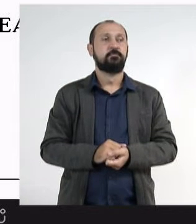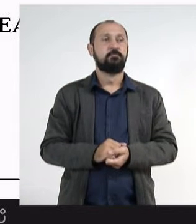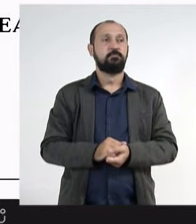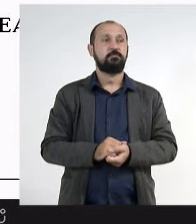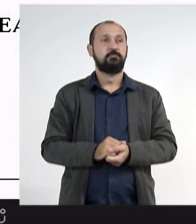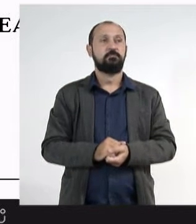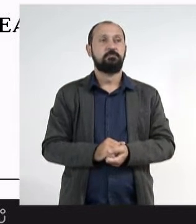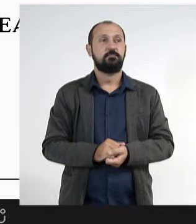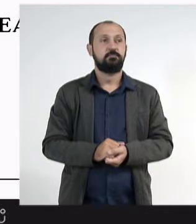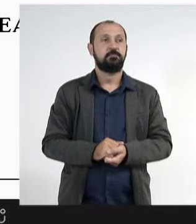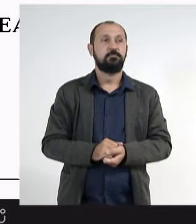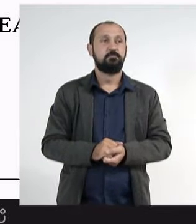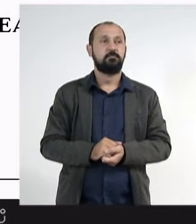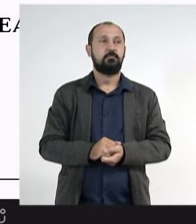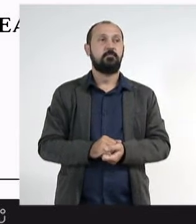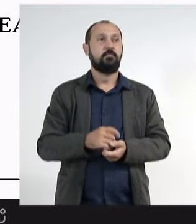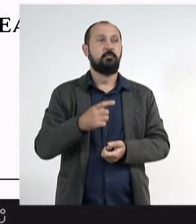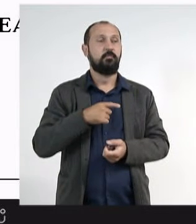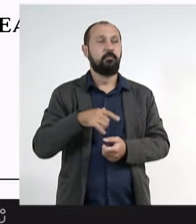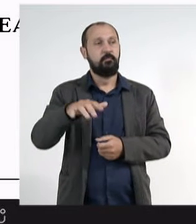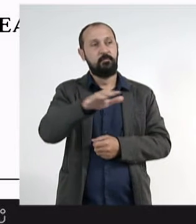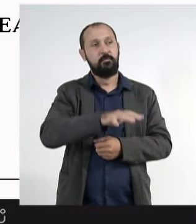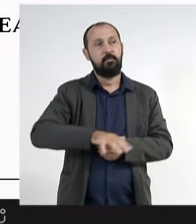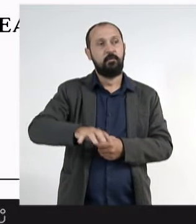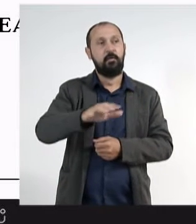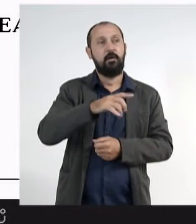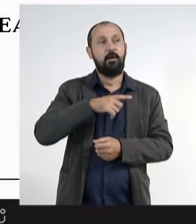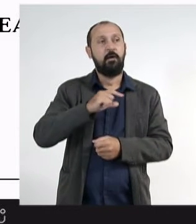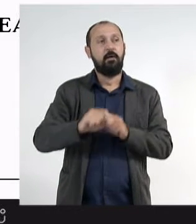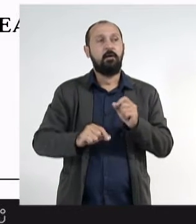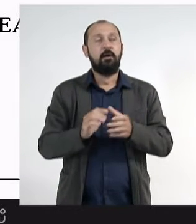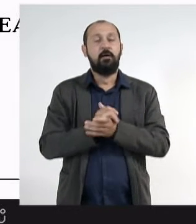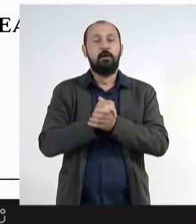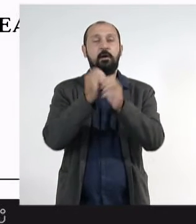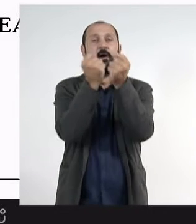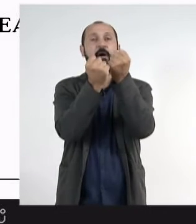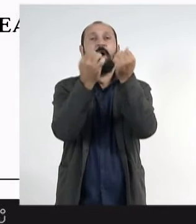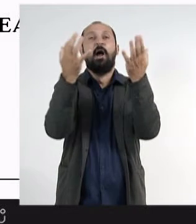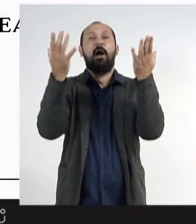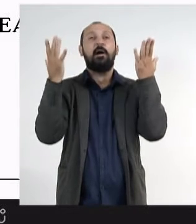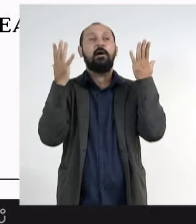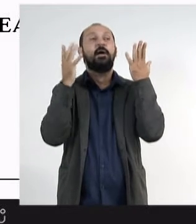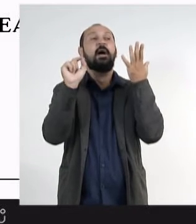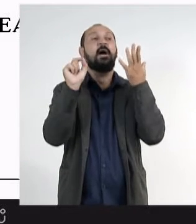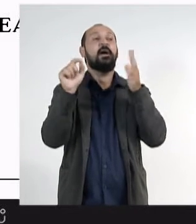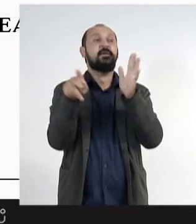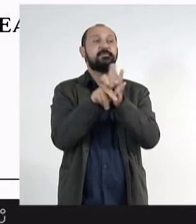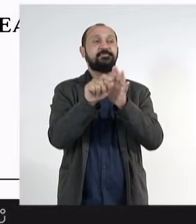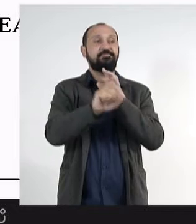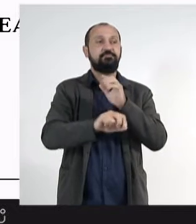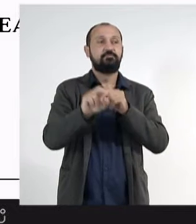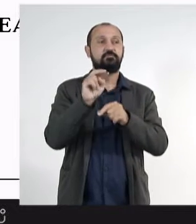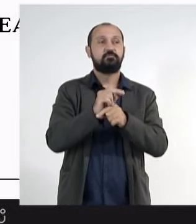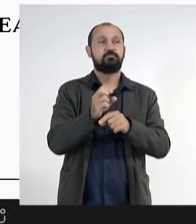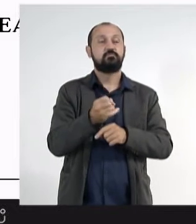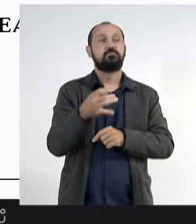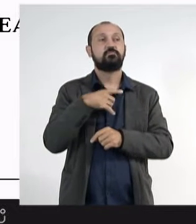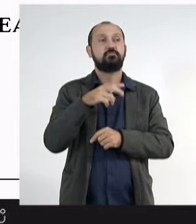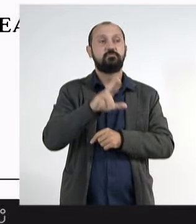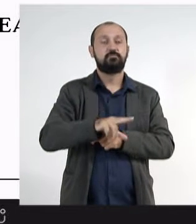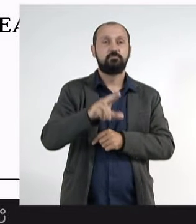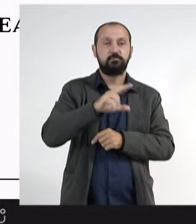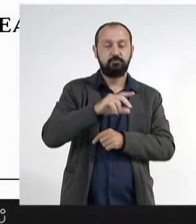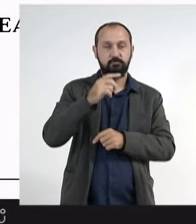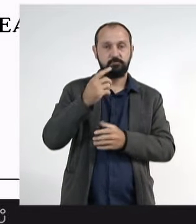Aí vocês têm uma figura mostrando uma área florestada e depois urbanizada, a mudança do